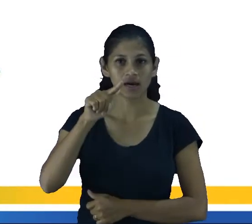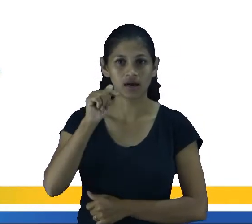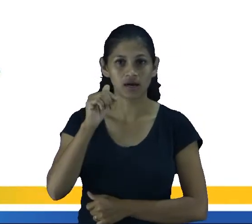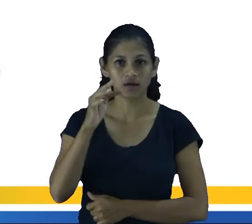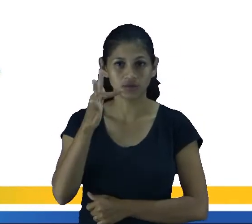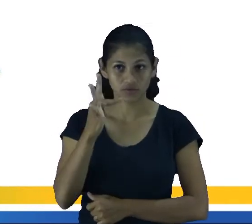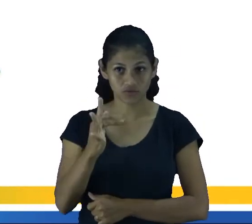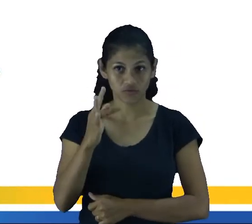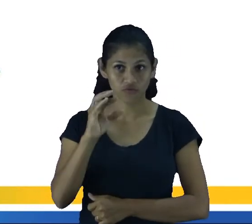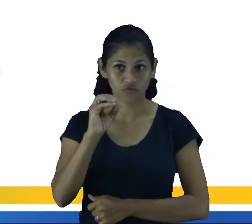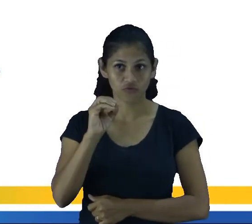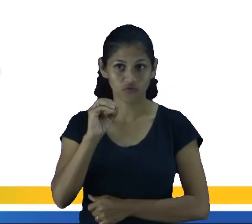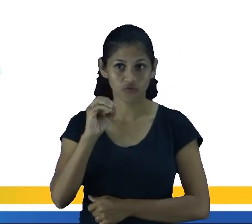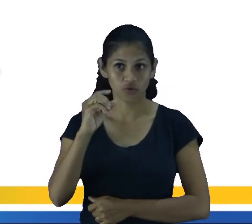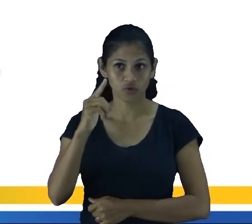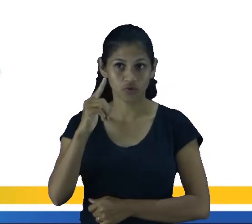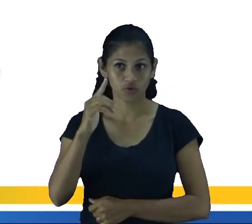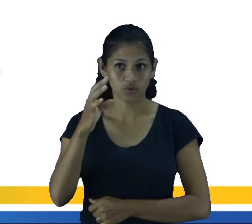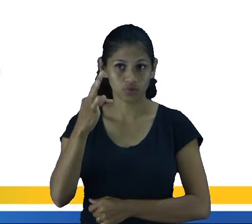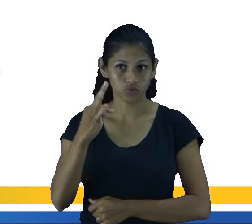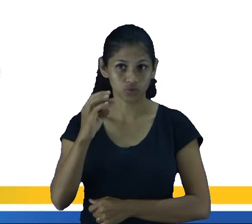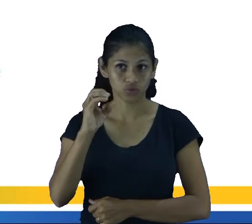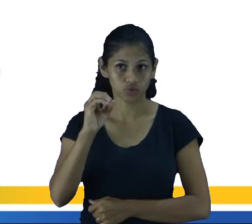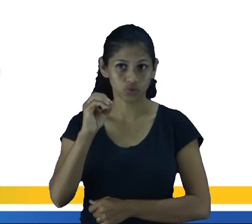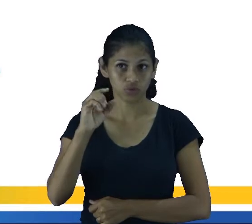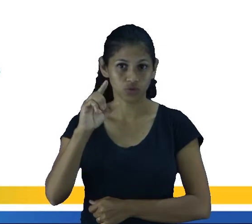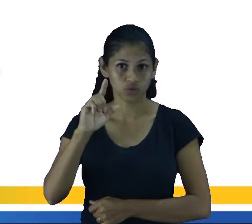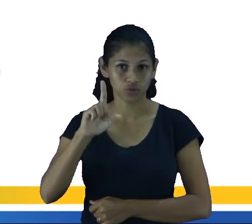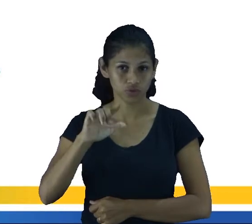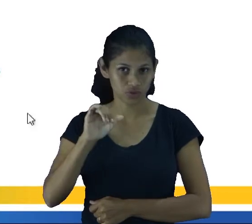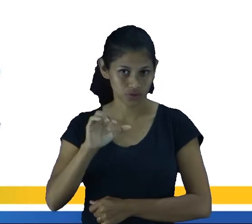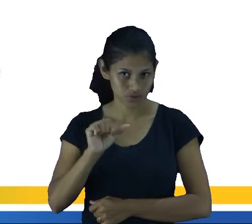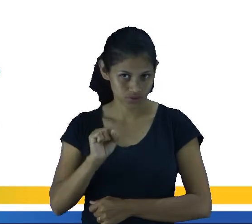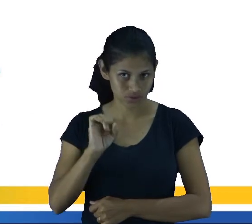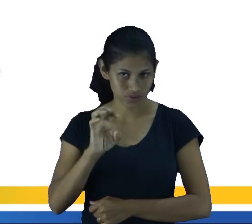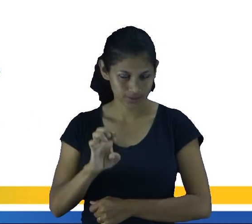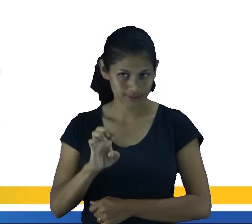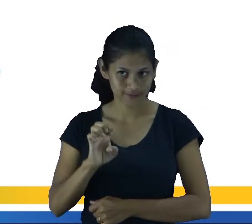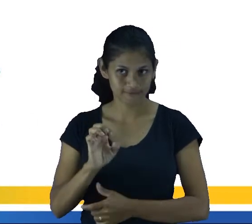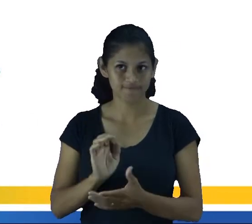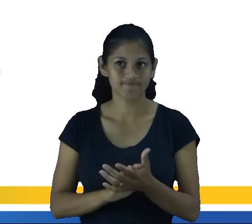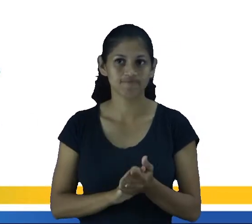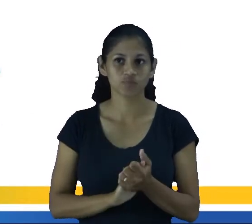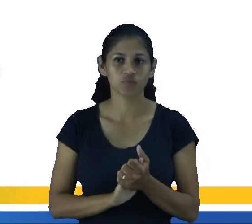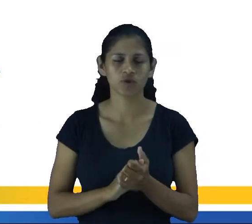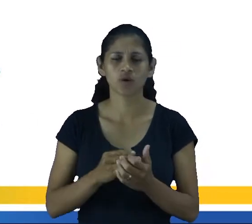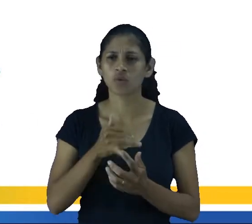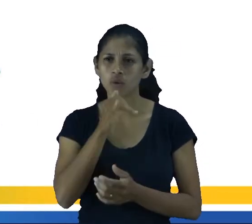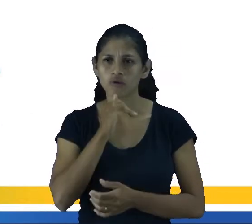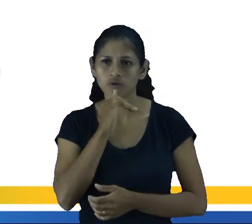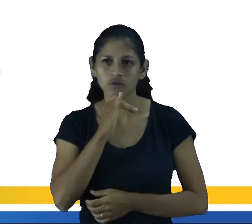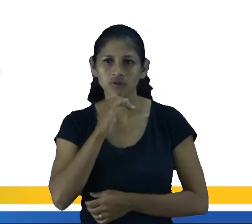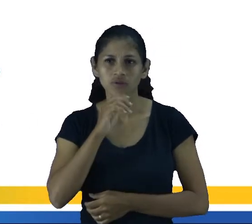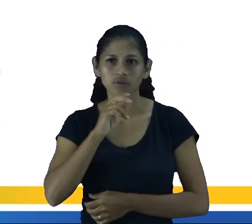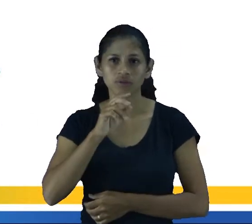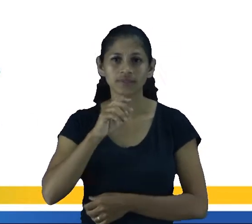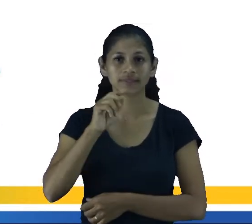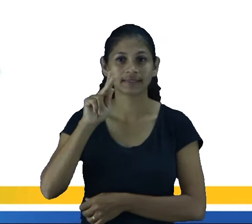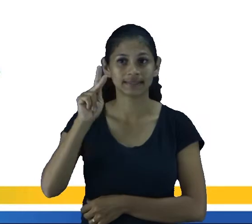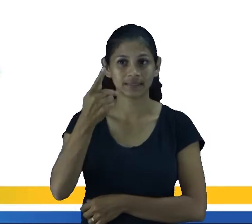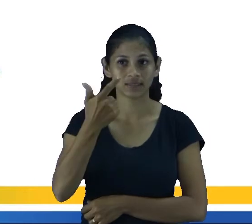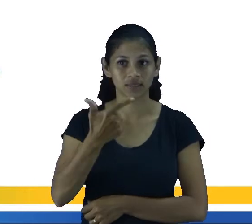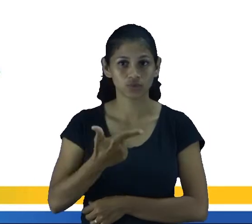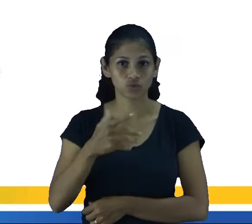é a decomposição pela luz. Então aqui a gente tem um exemplo, né, do H2O2, que é a água